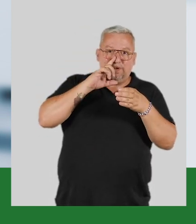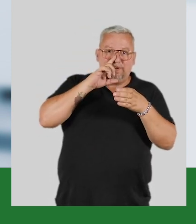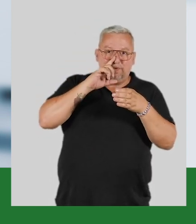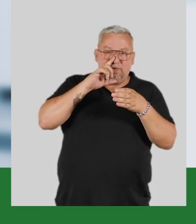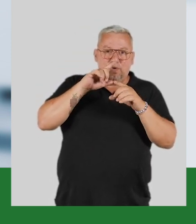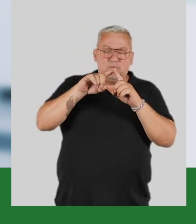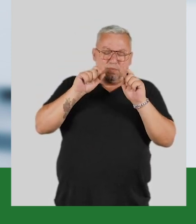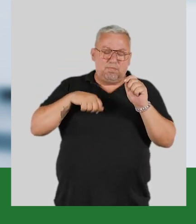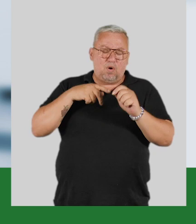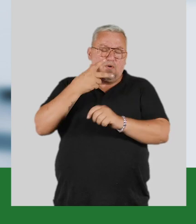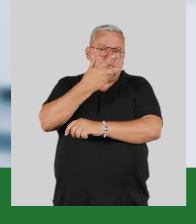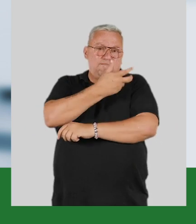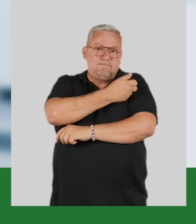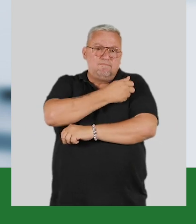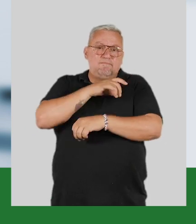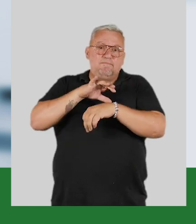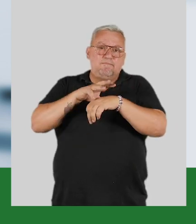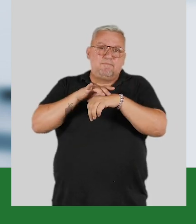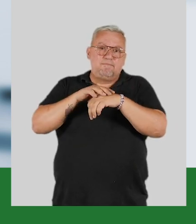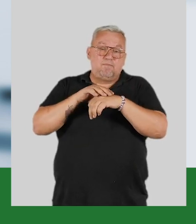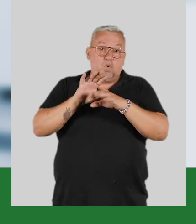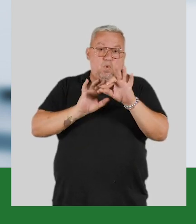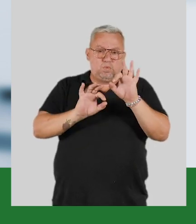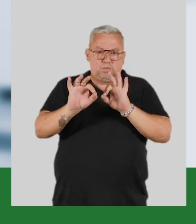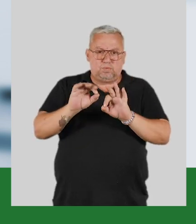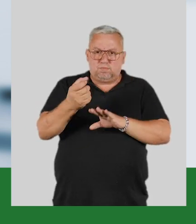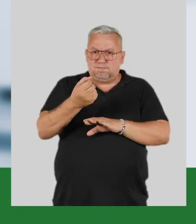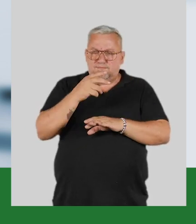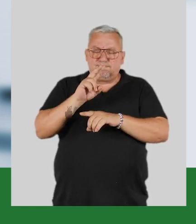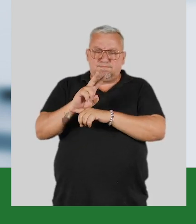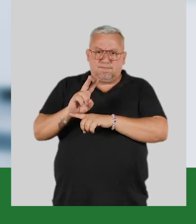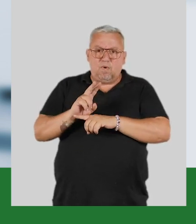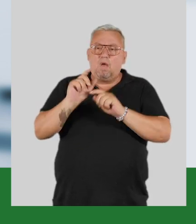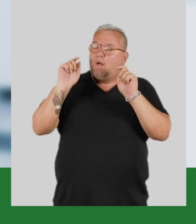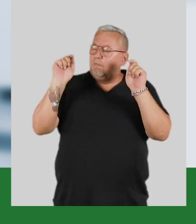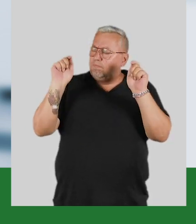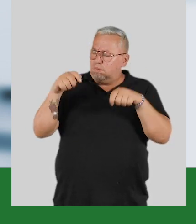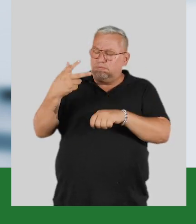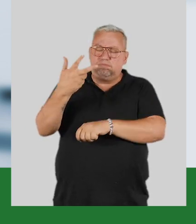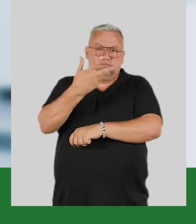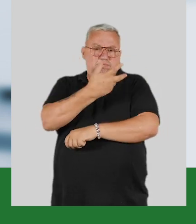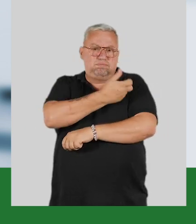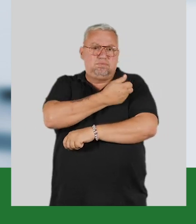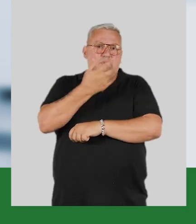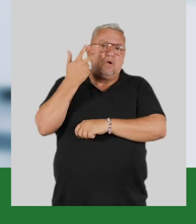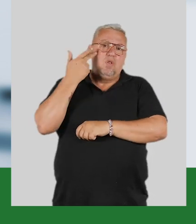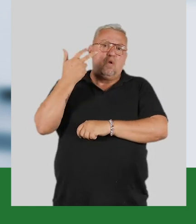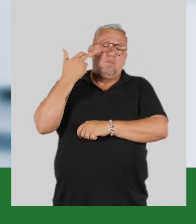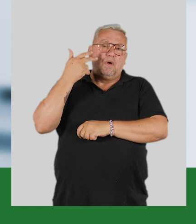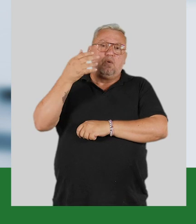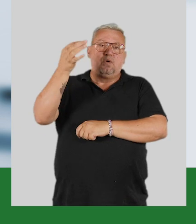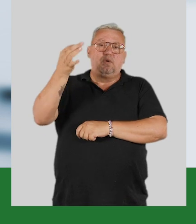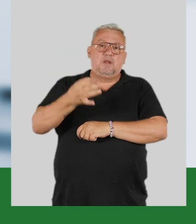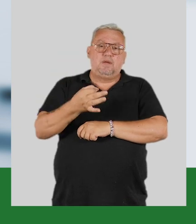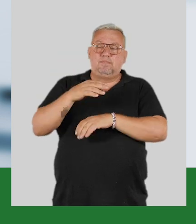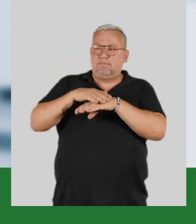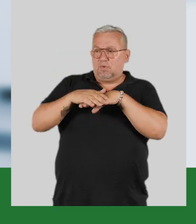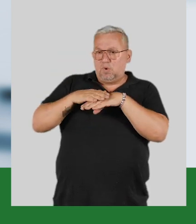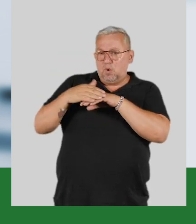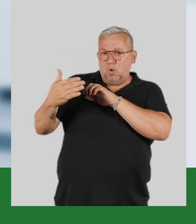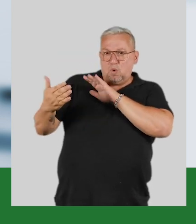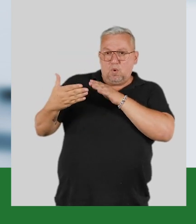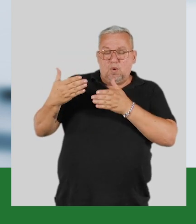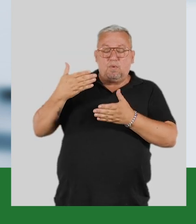de vacinação, está com a sua doença controlada, ela pode sim receber a vacina. E o ideal é sempre dialogar com o